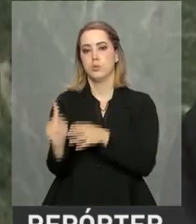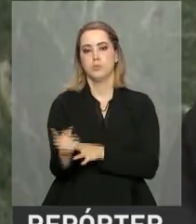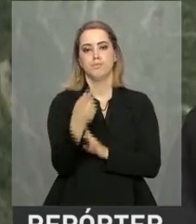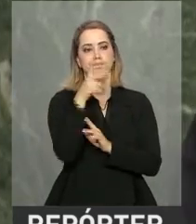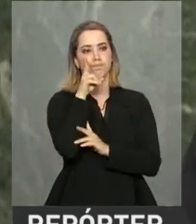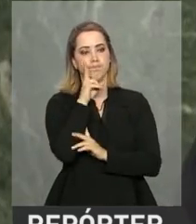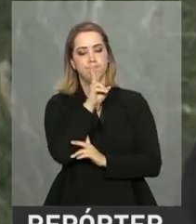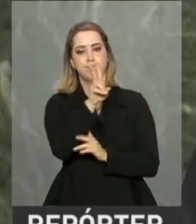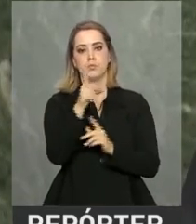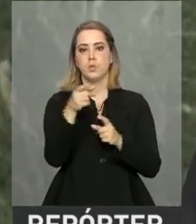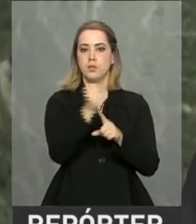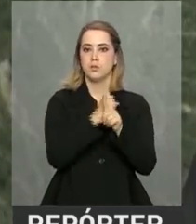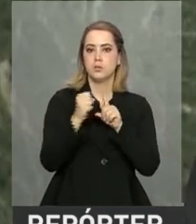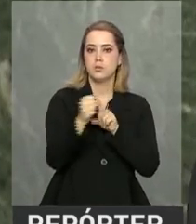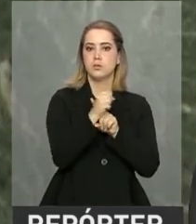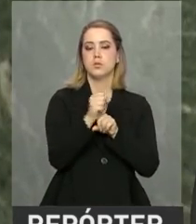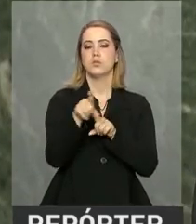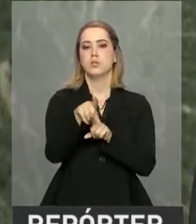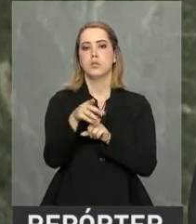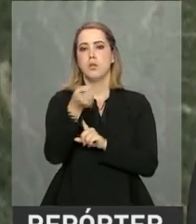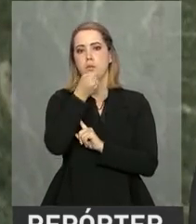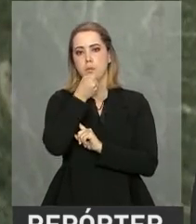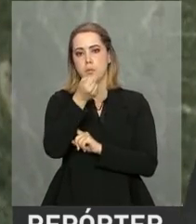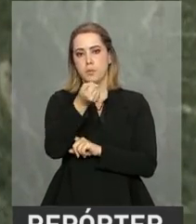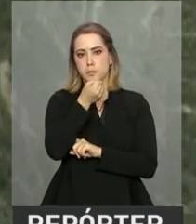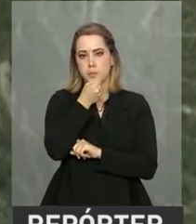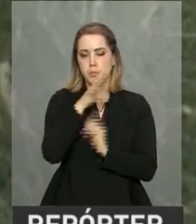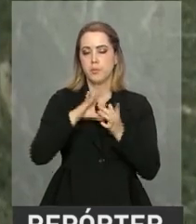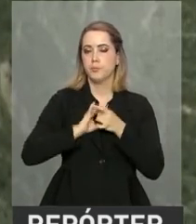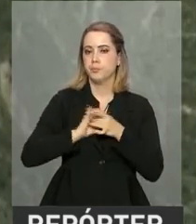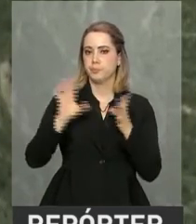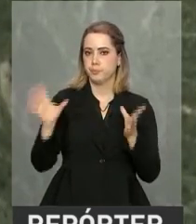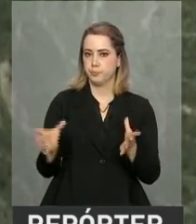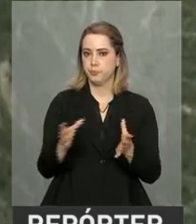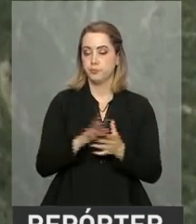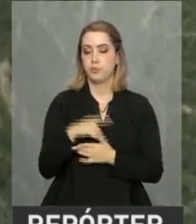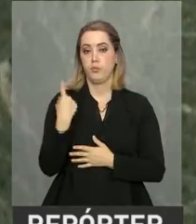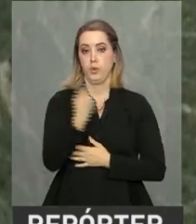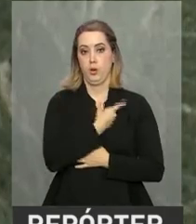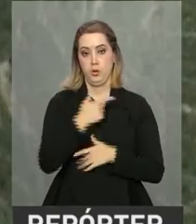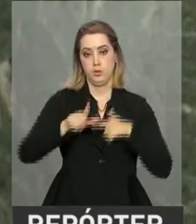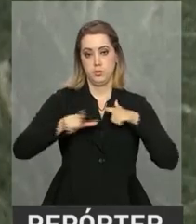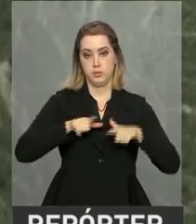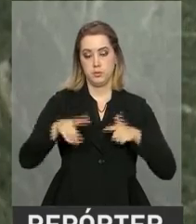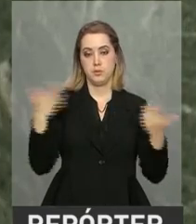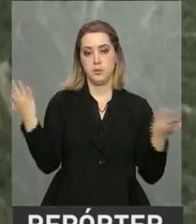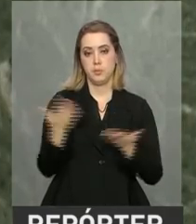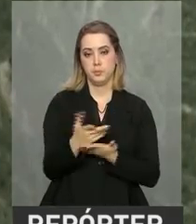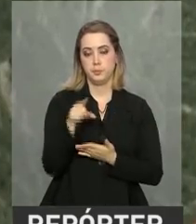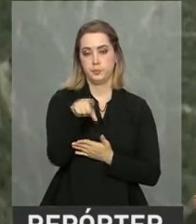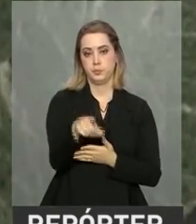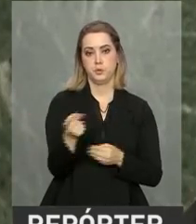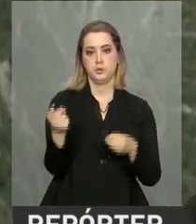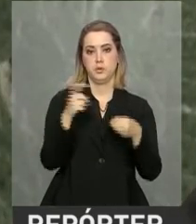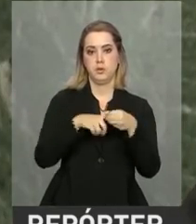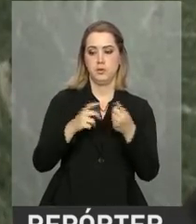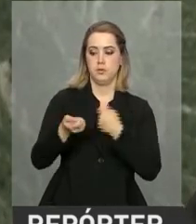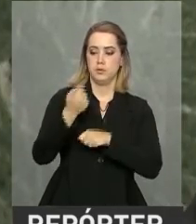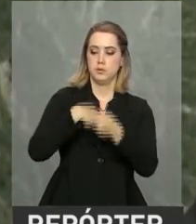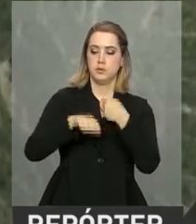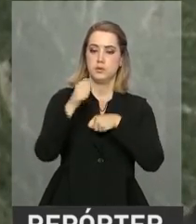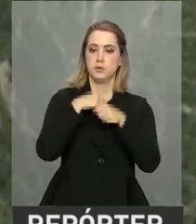sociedade plural e de uma imprensa inteiramente livre nossa tarefa agora é retomar o crescimento